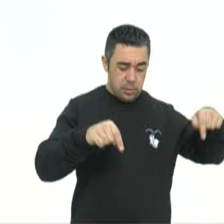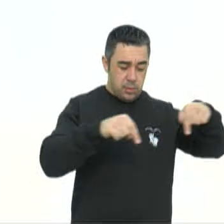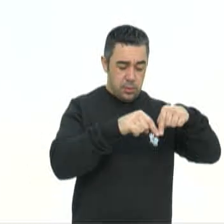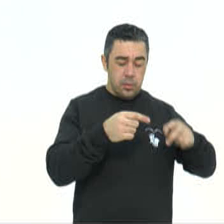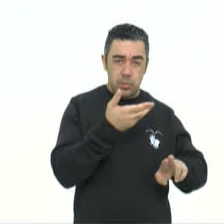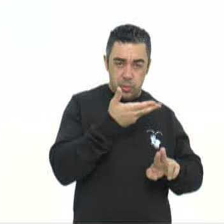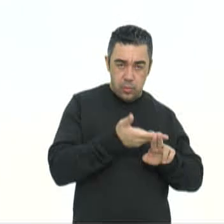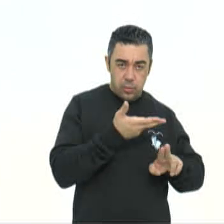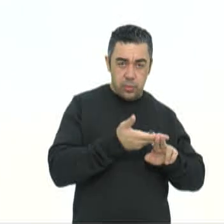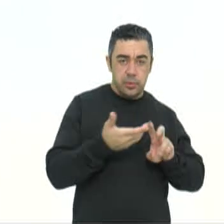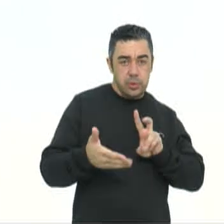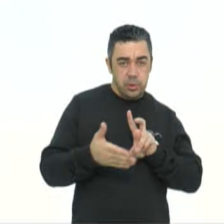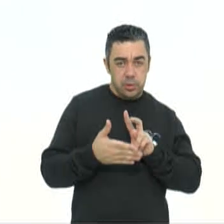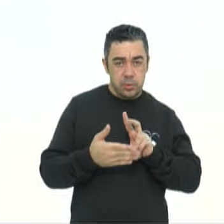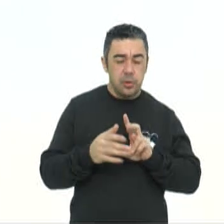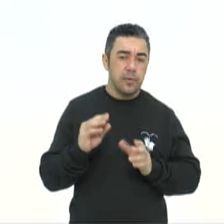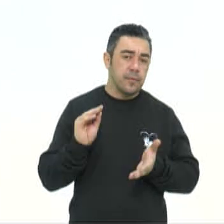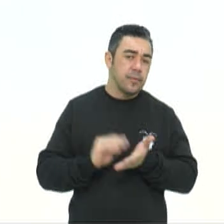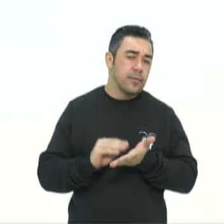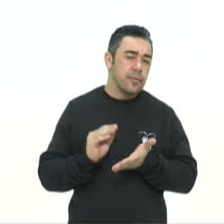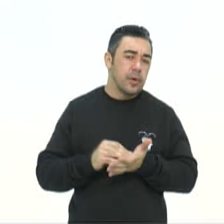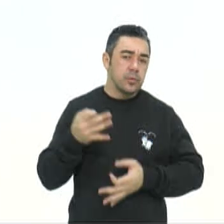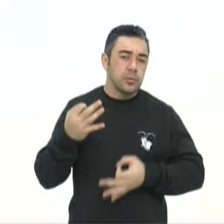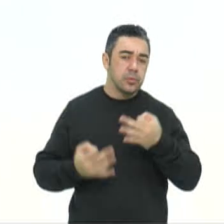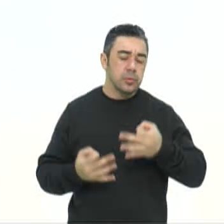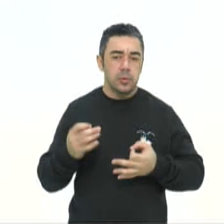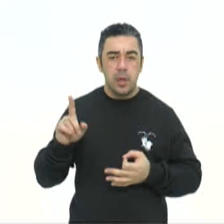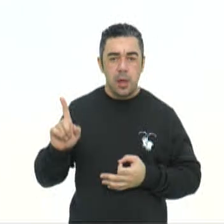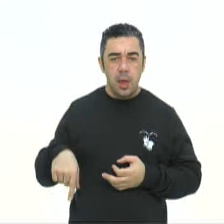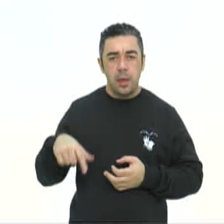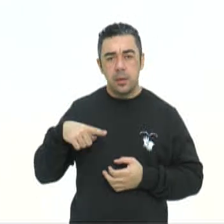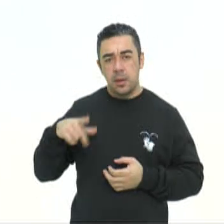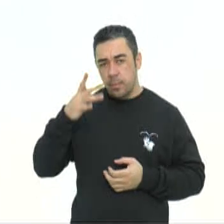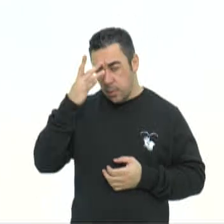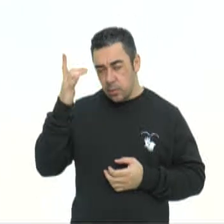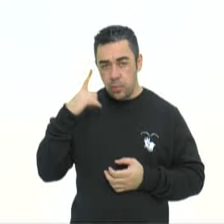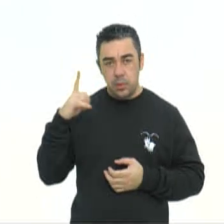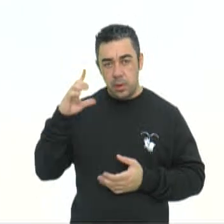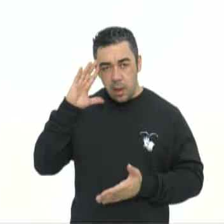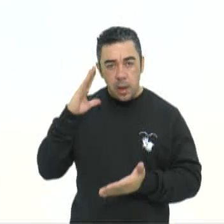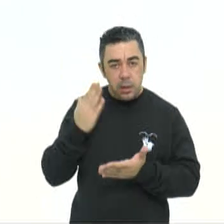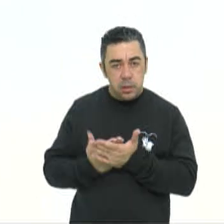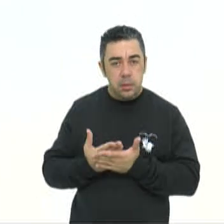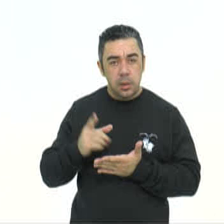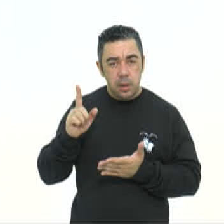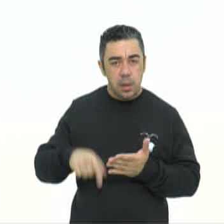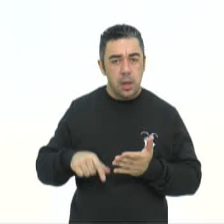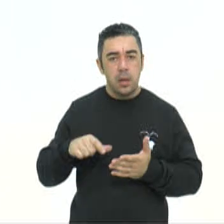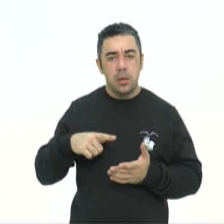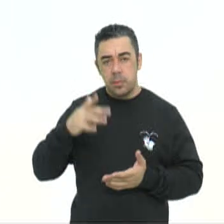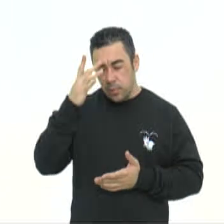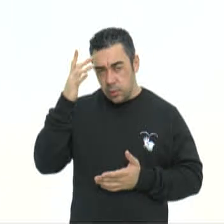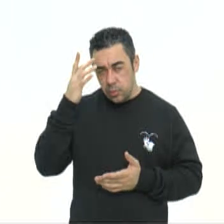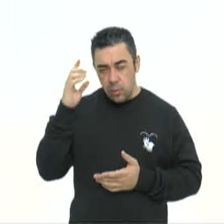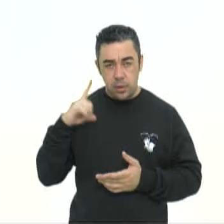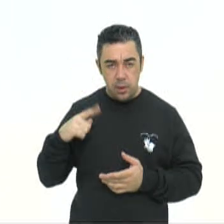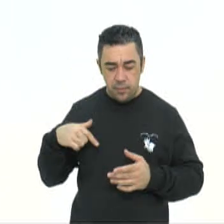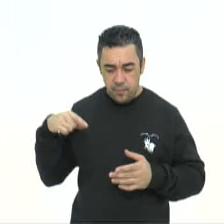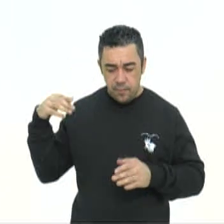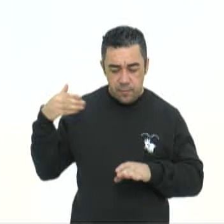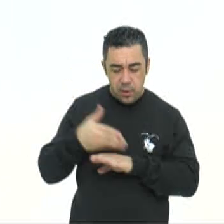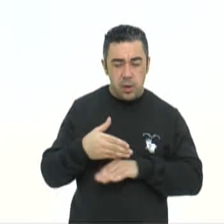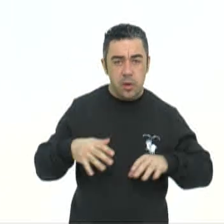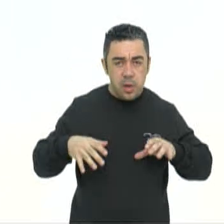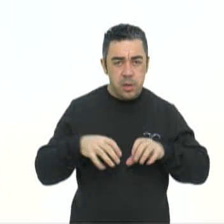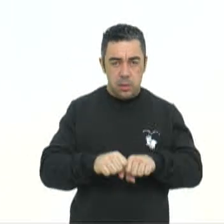a injustiça de que têm sido vítimas os selvagens que acreditaram na civilização dos seus conquistadores é